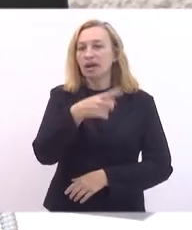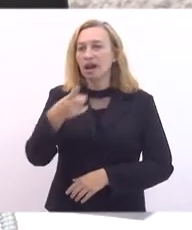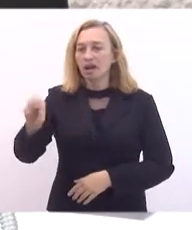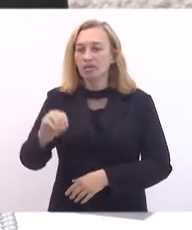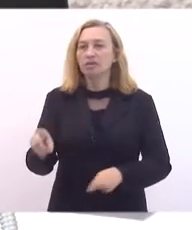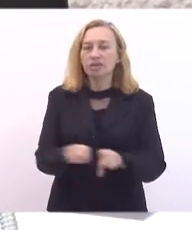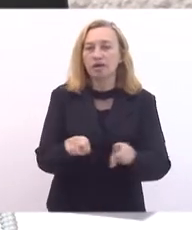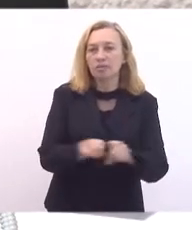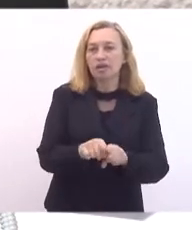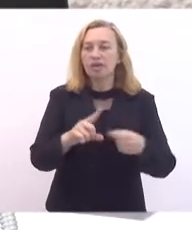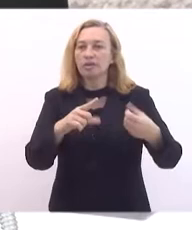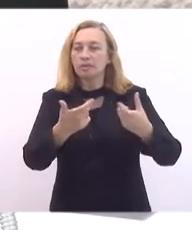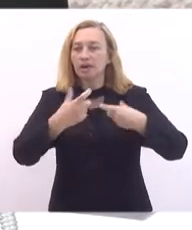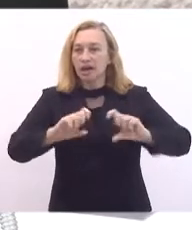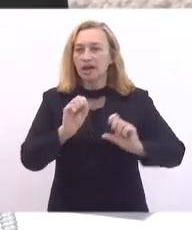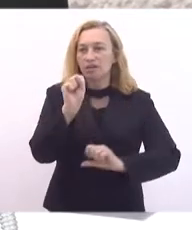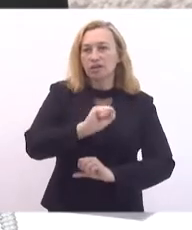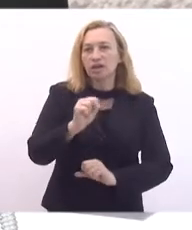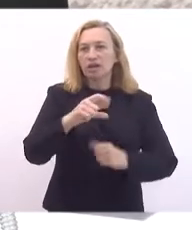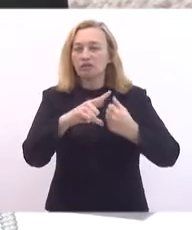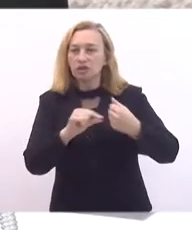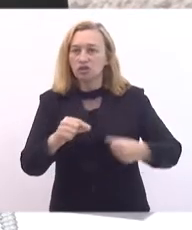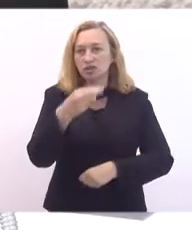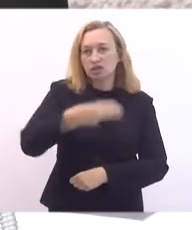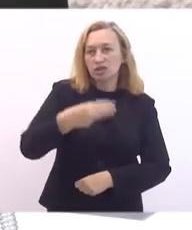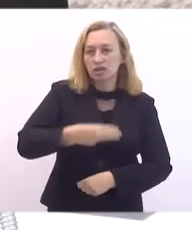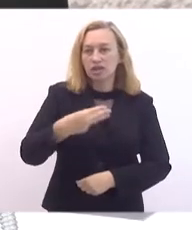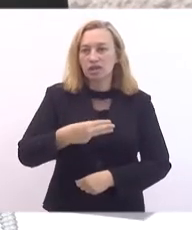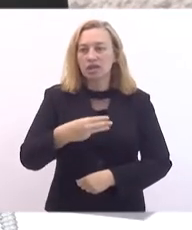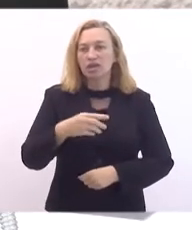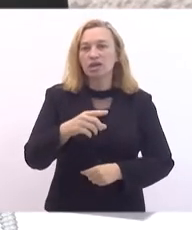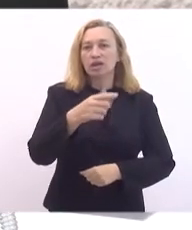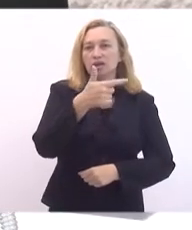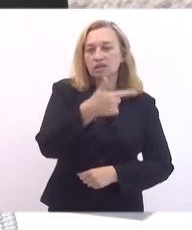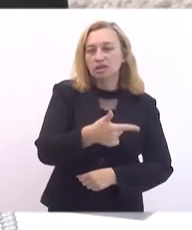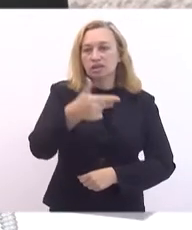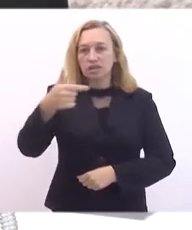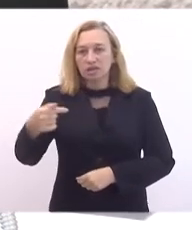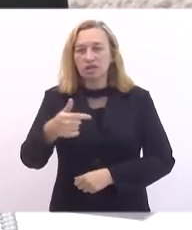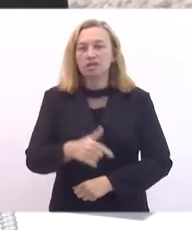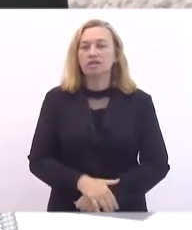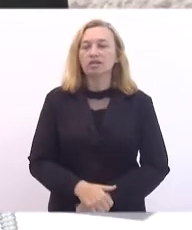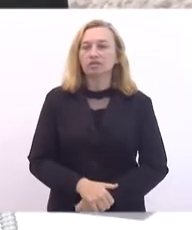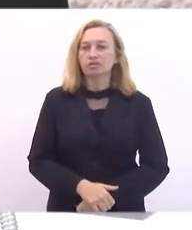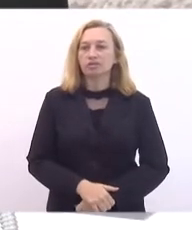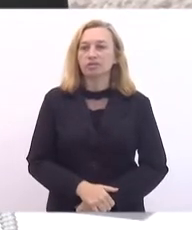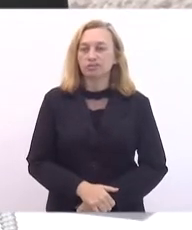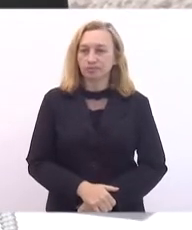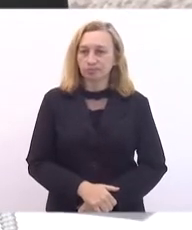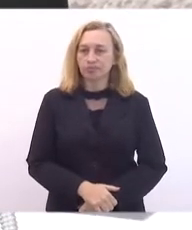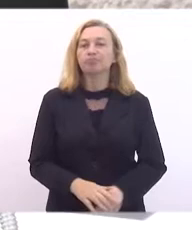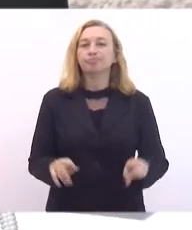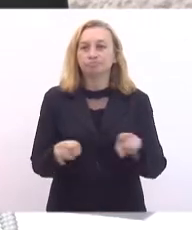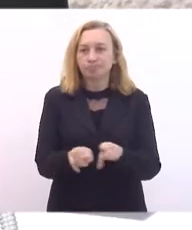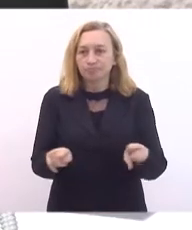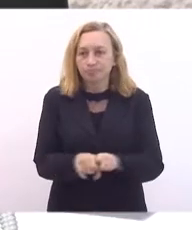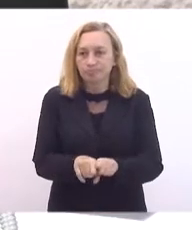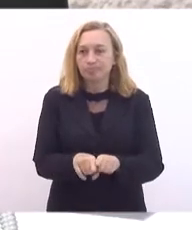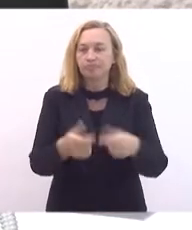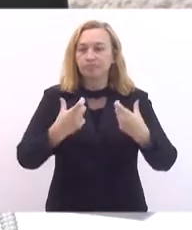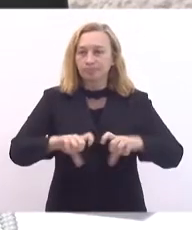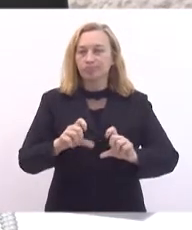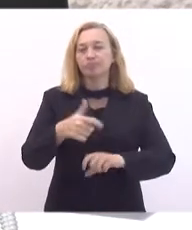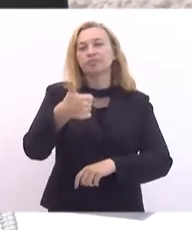base no parágrafo 8º do artigo 3º da LC 160/17 e também na